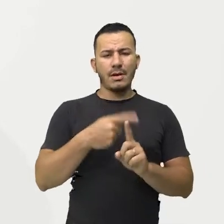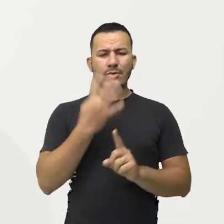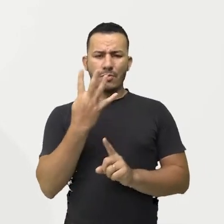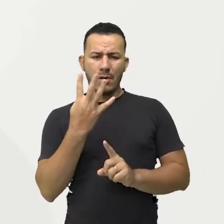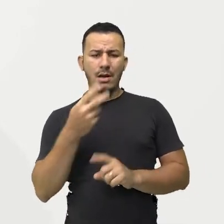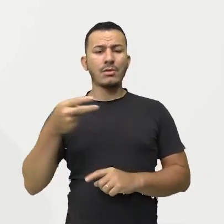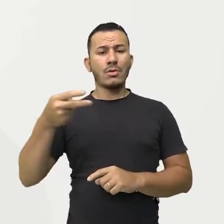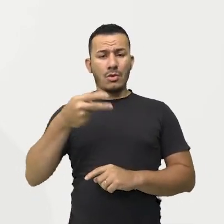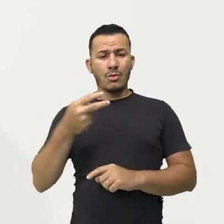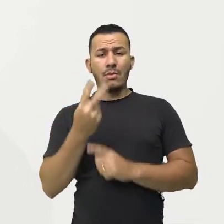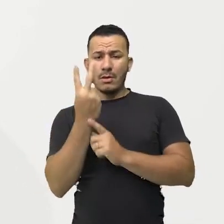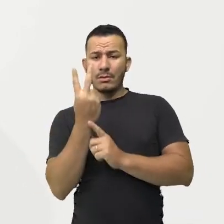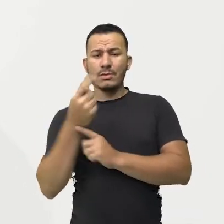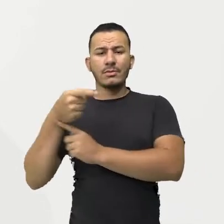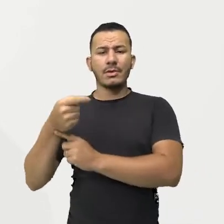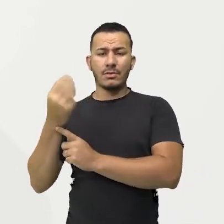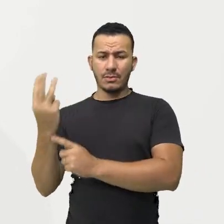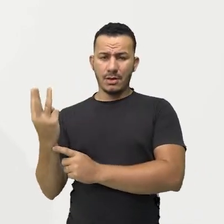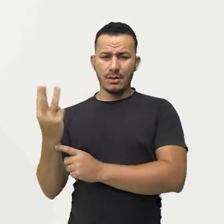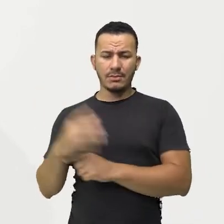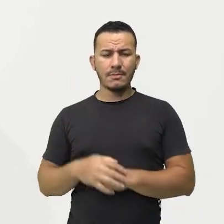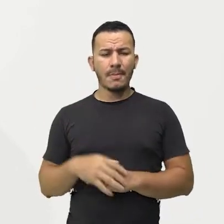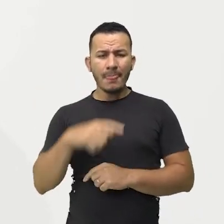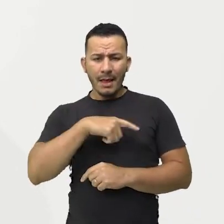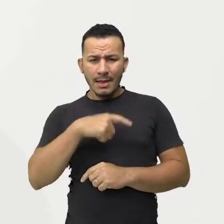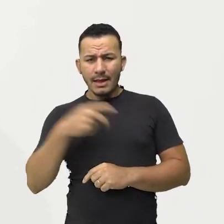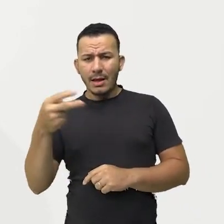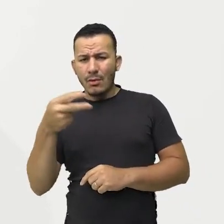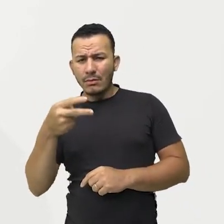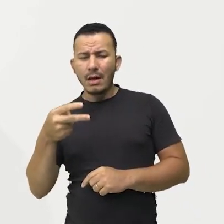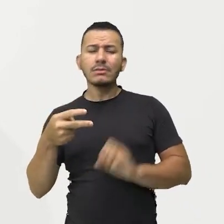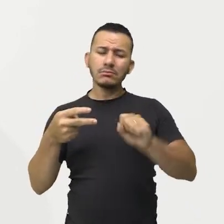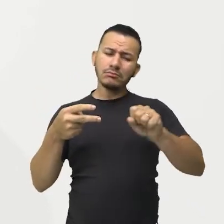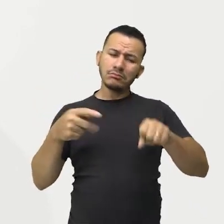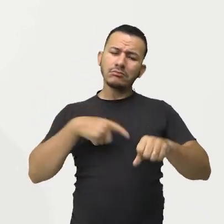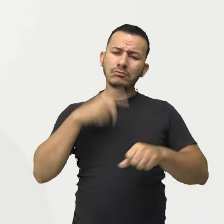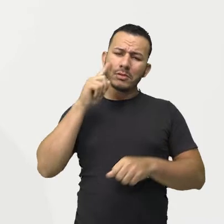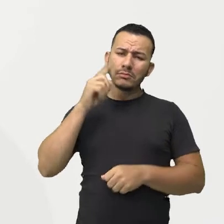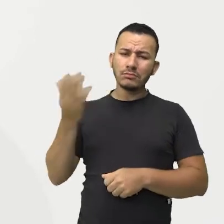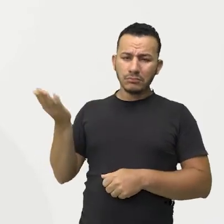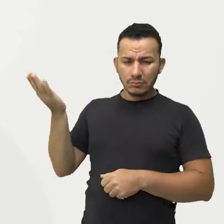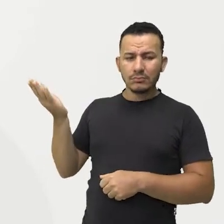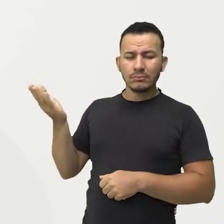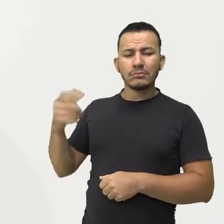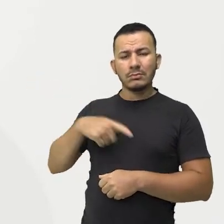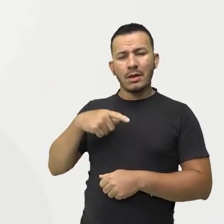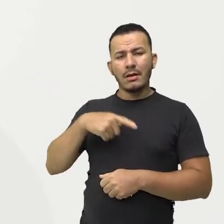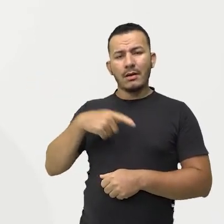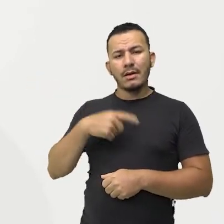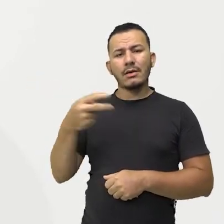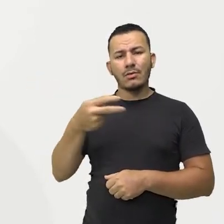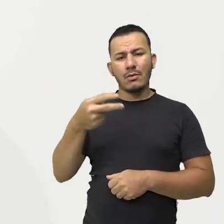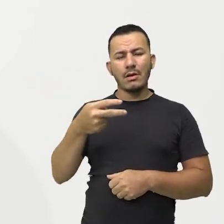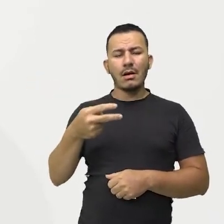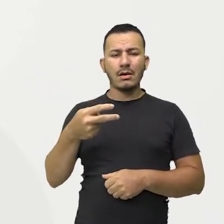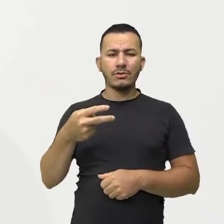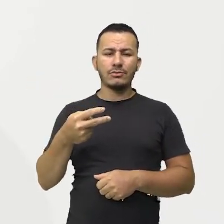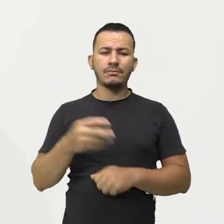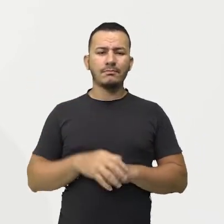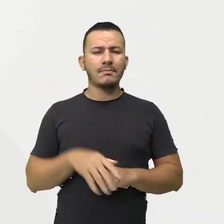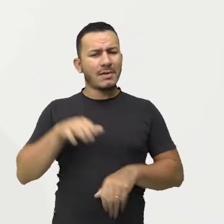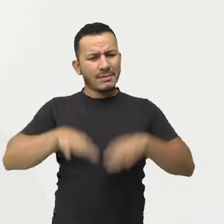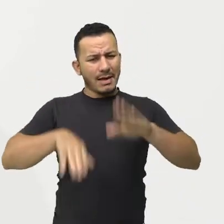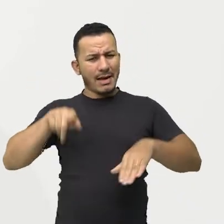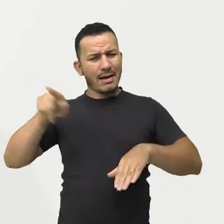3. Acompanha comigo aí, ó. Possui sinal de igualdade? Sim, possui, professor. Está aqui o sinal de igualdade. Opa, pode ser que